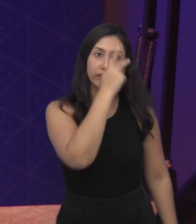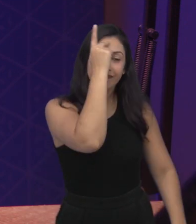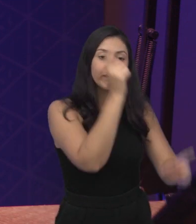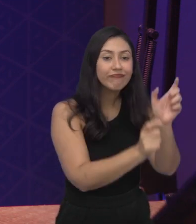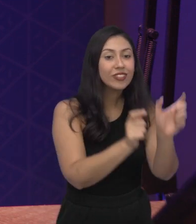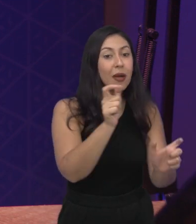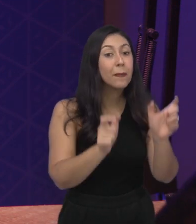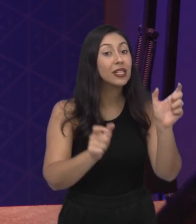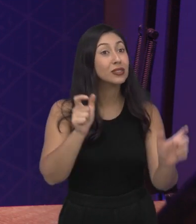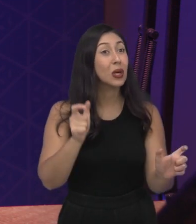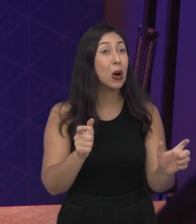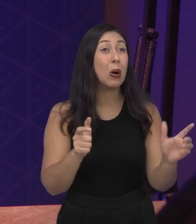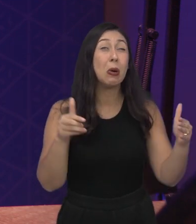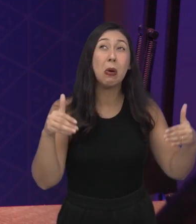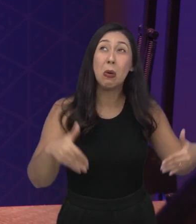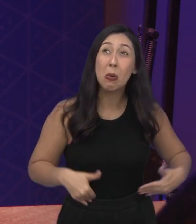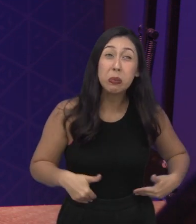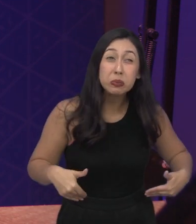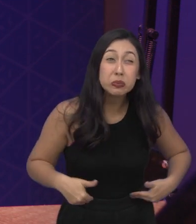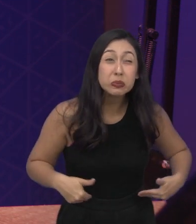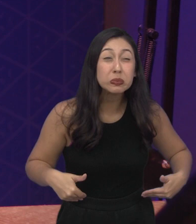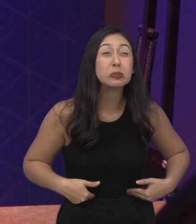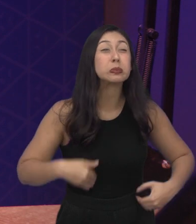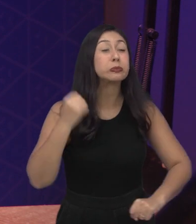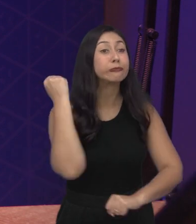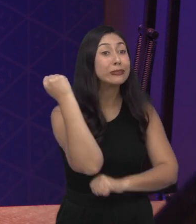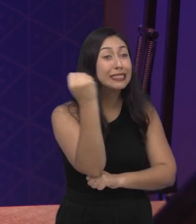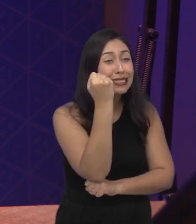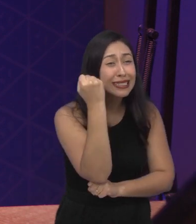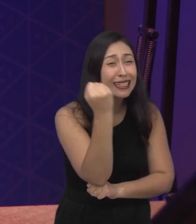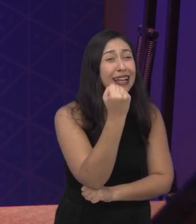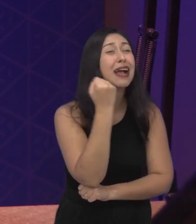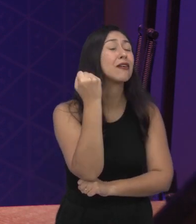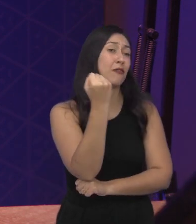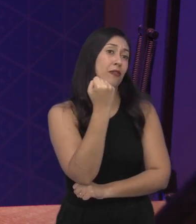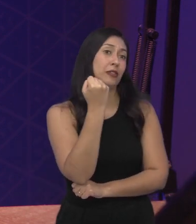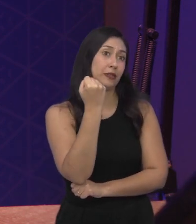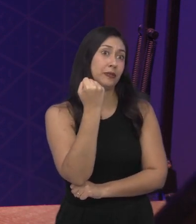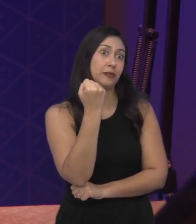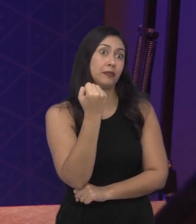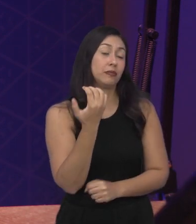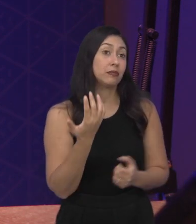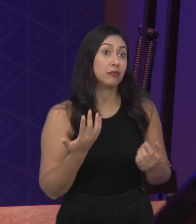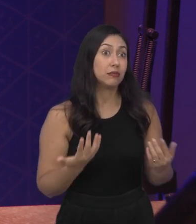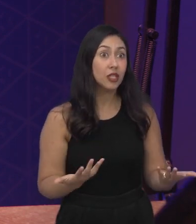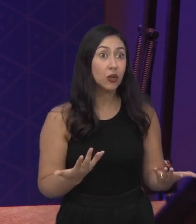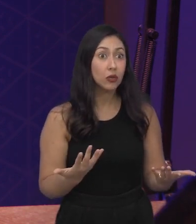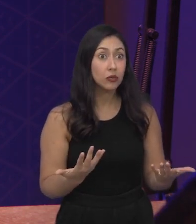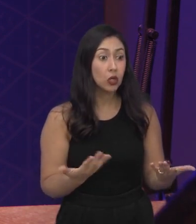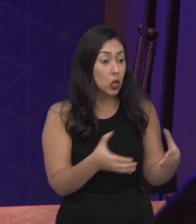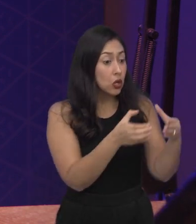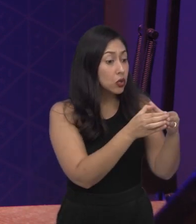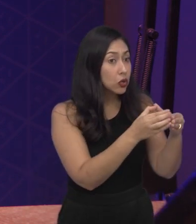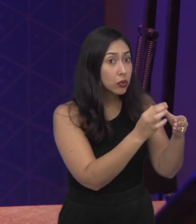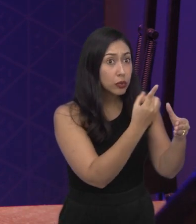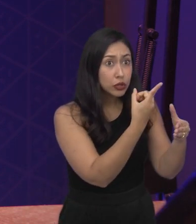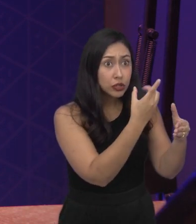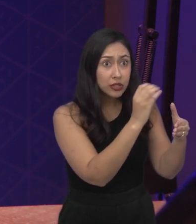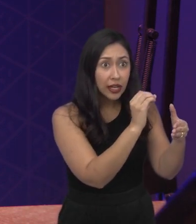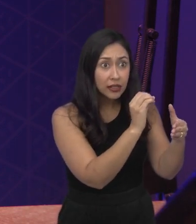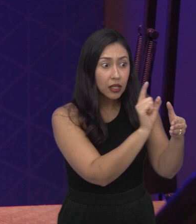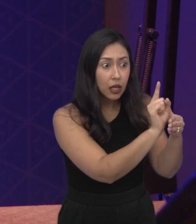brasileiros, estavam em insegurança alimentar de nível grave, ou seja, estavam passando fome, o que quer dizer que 1 a cada